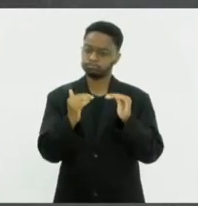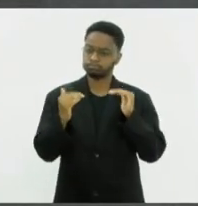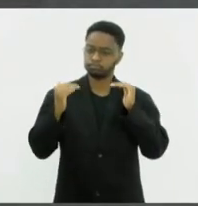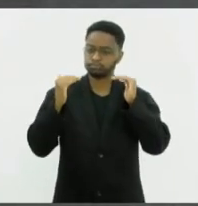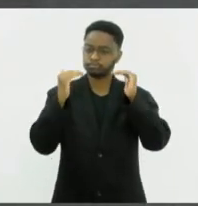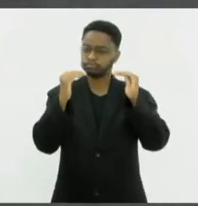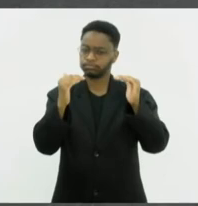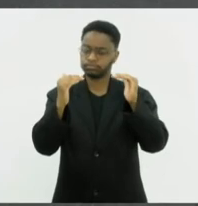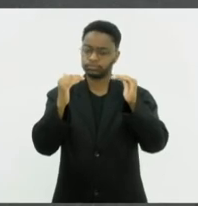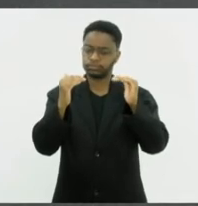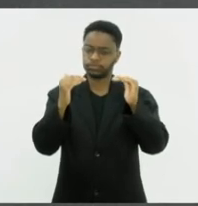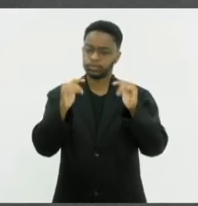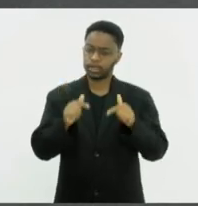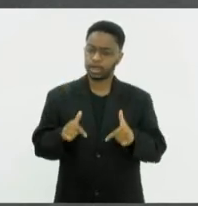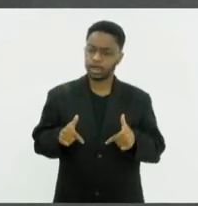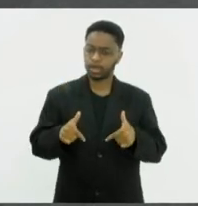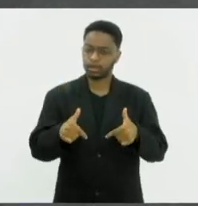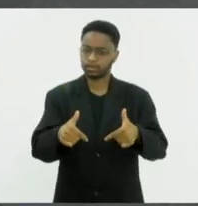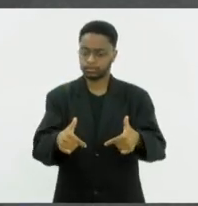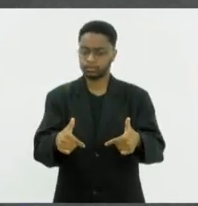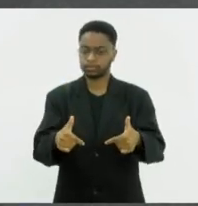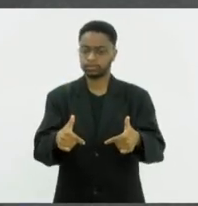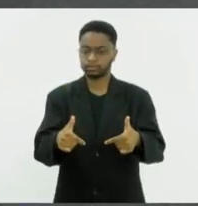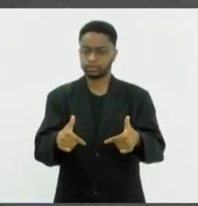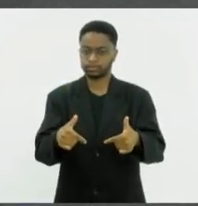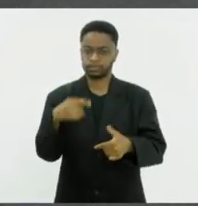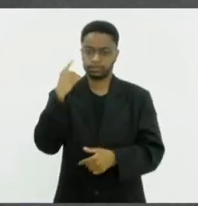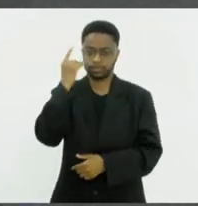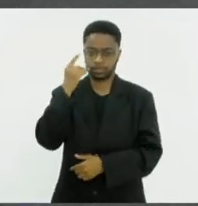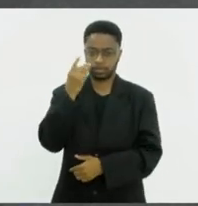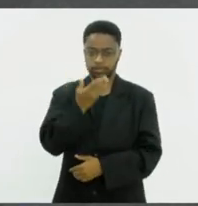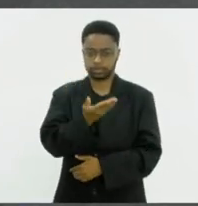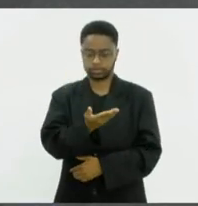extraordinário, atuante deputado.